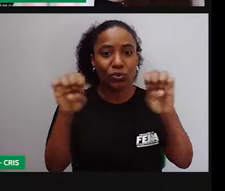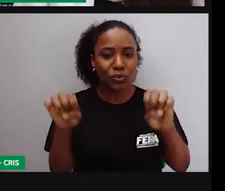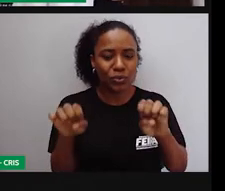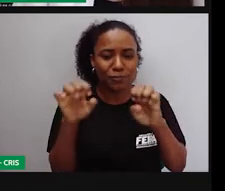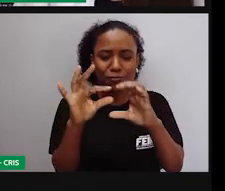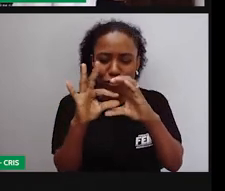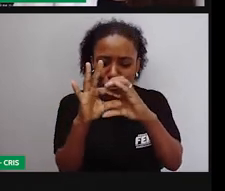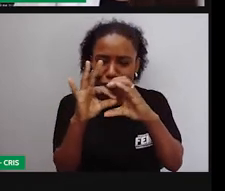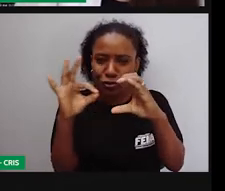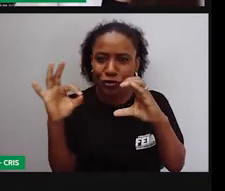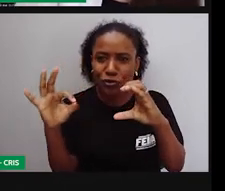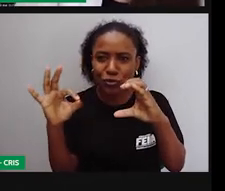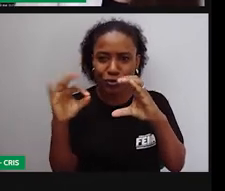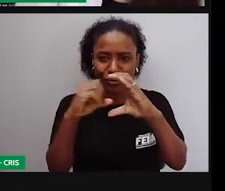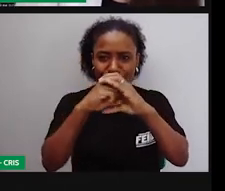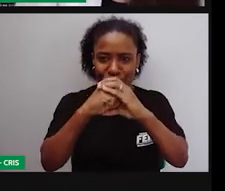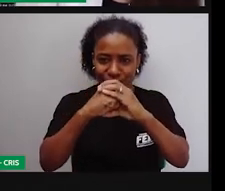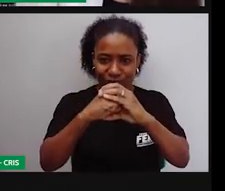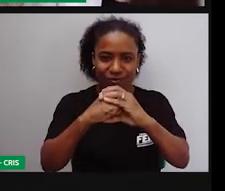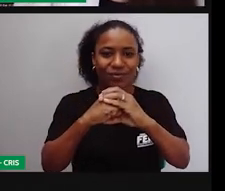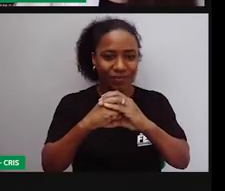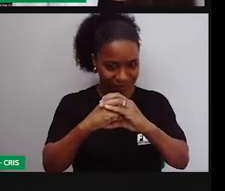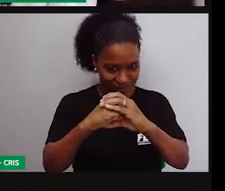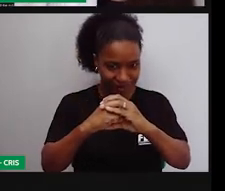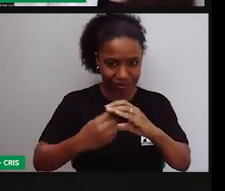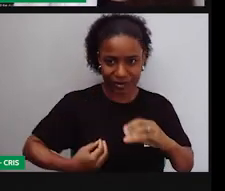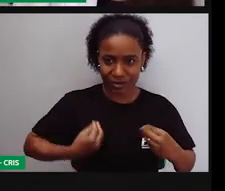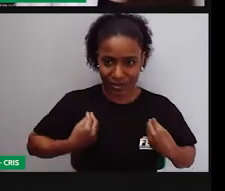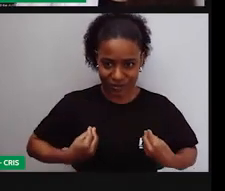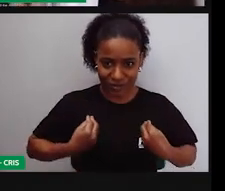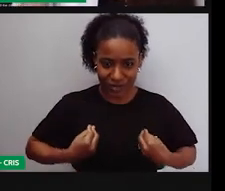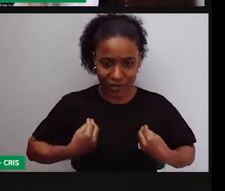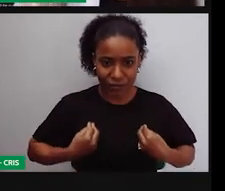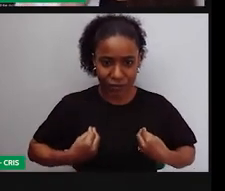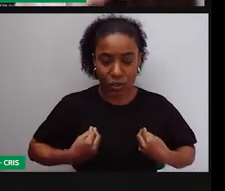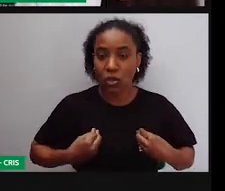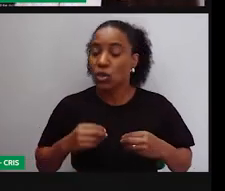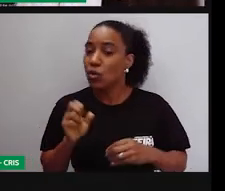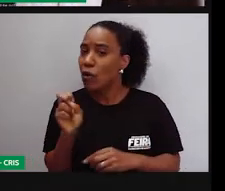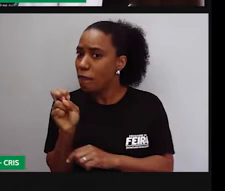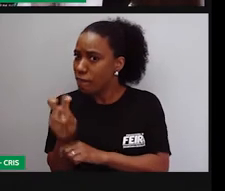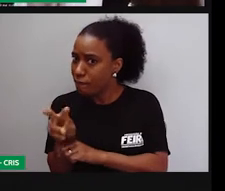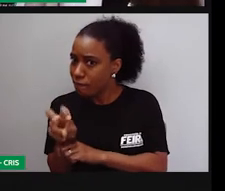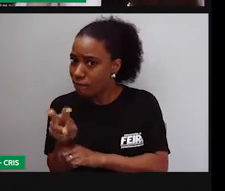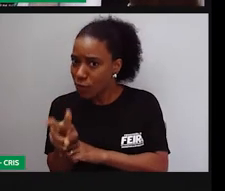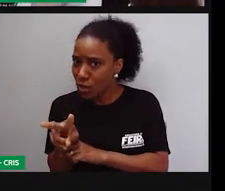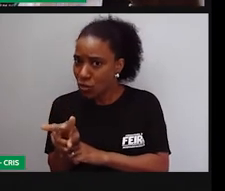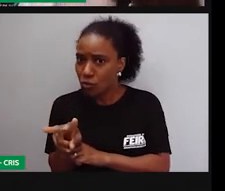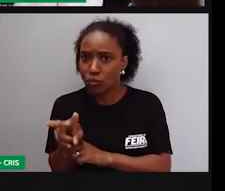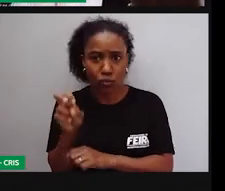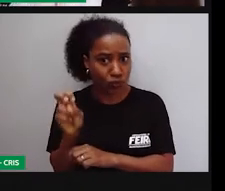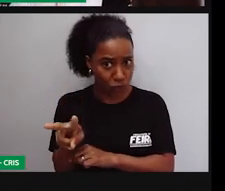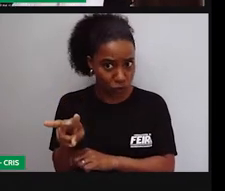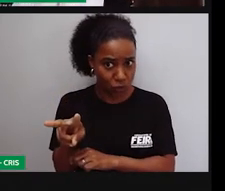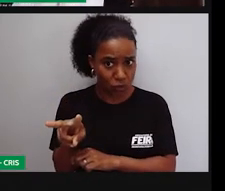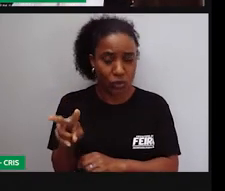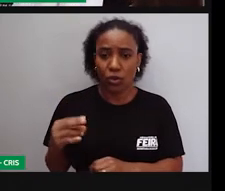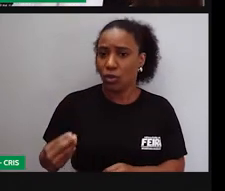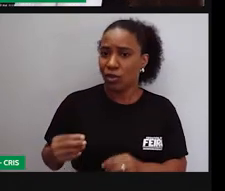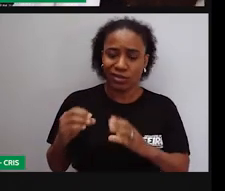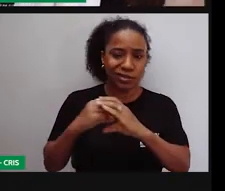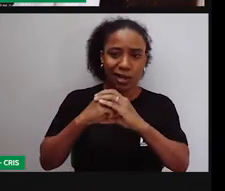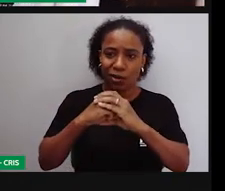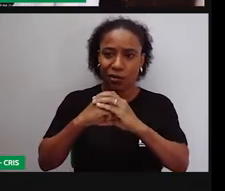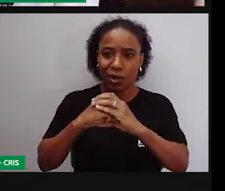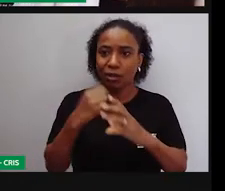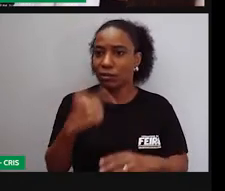vivo. Com exceção dos vírus, todos os seres vivos, elas possuem célula. Então, como eu falei para vocês que